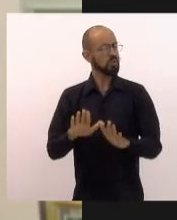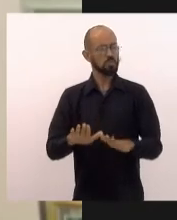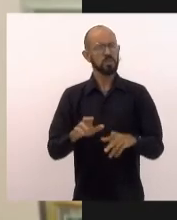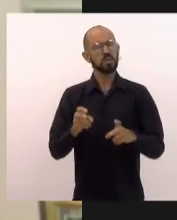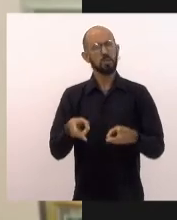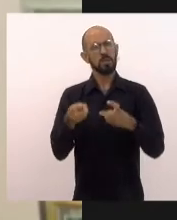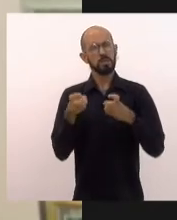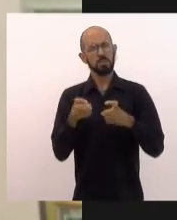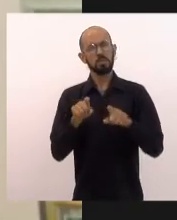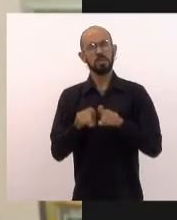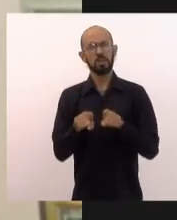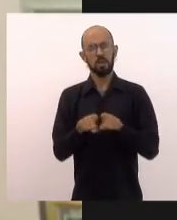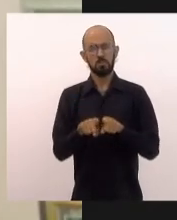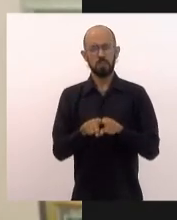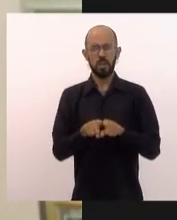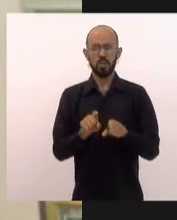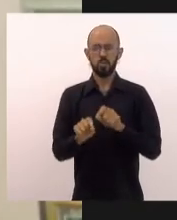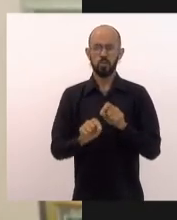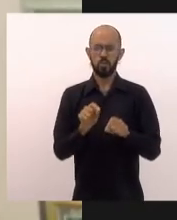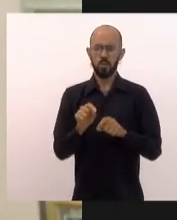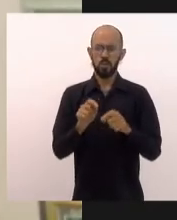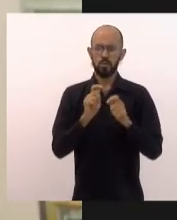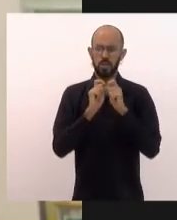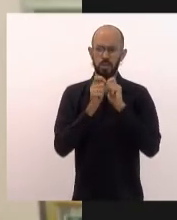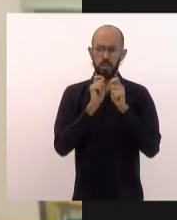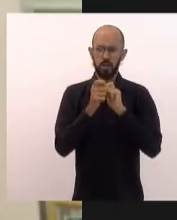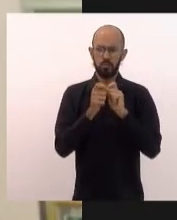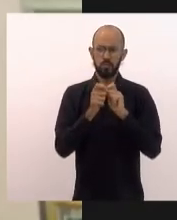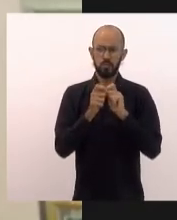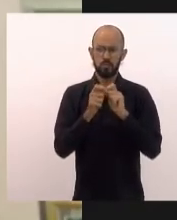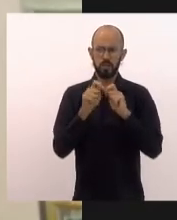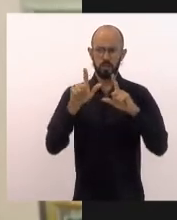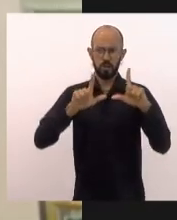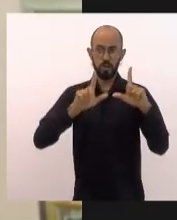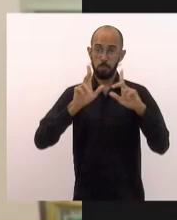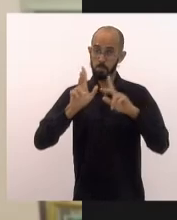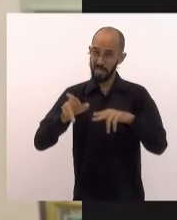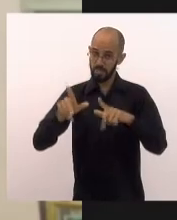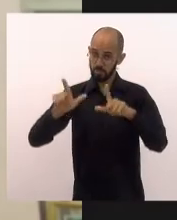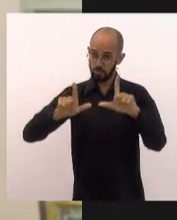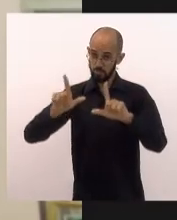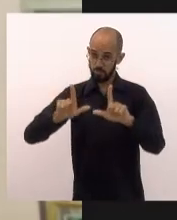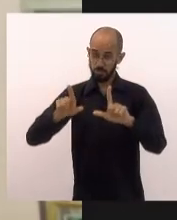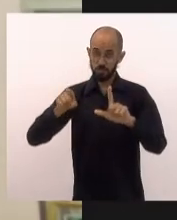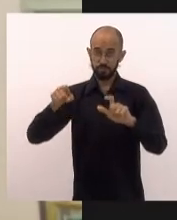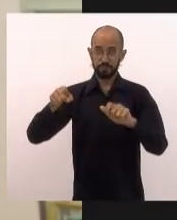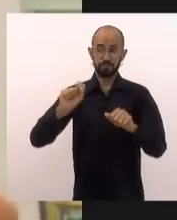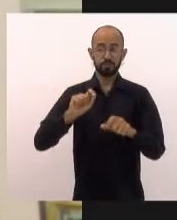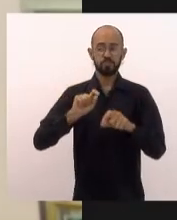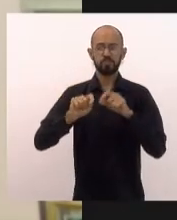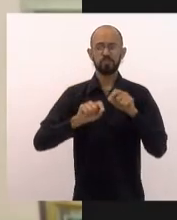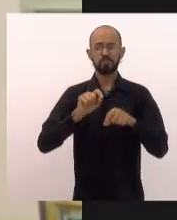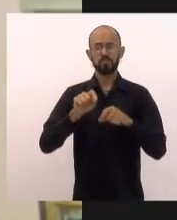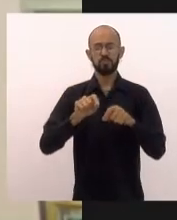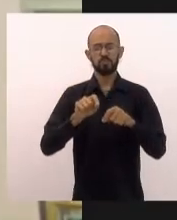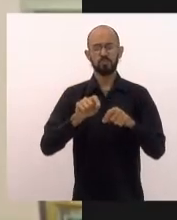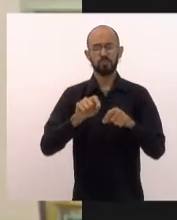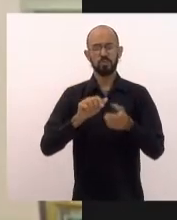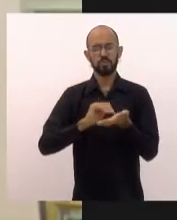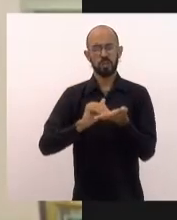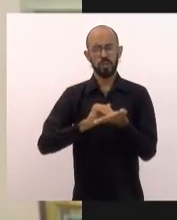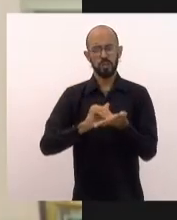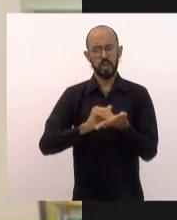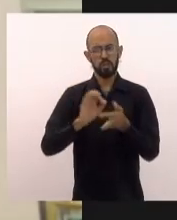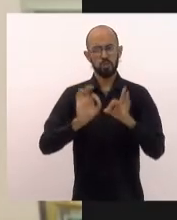muito pesar uma entrevista no mesmo veículo de comunicação do secretário municipal de ordem pública se